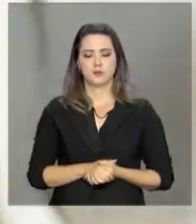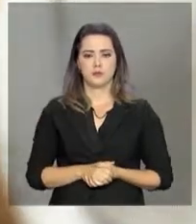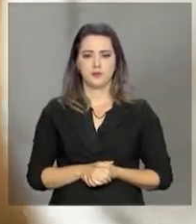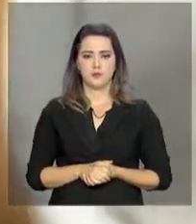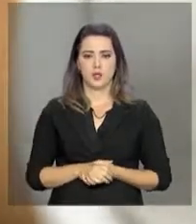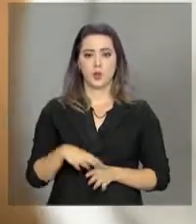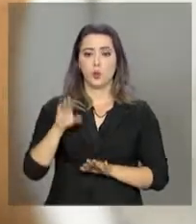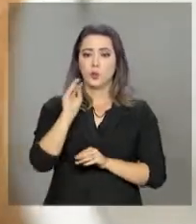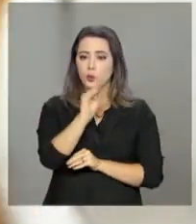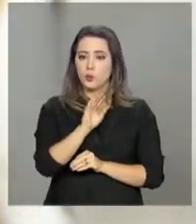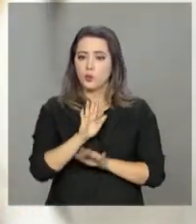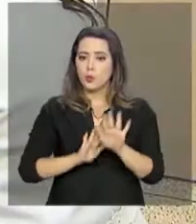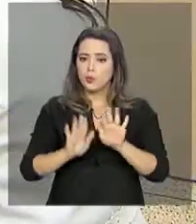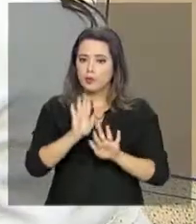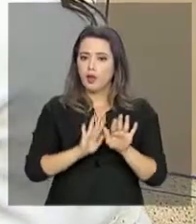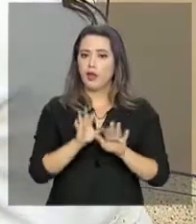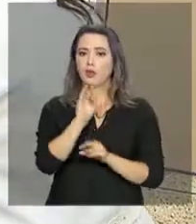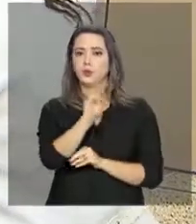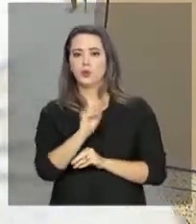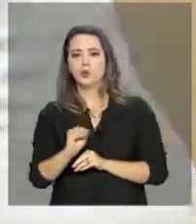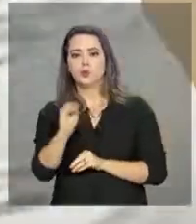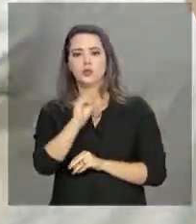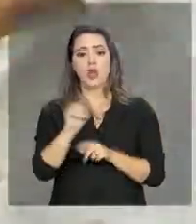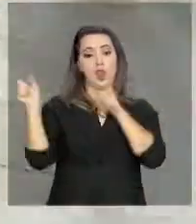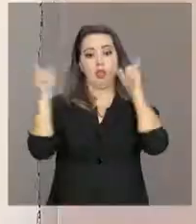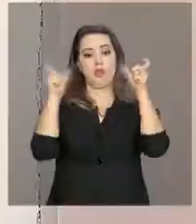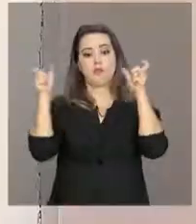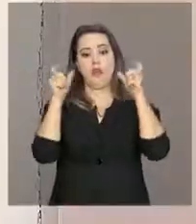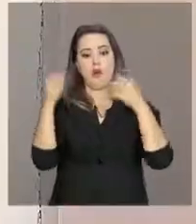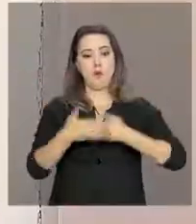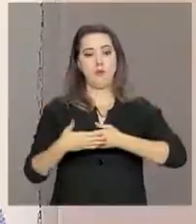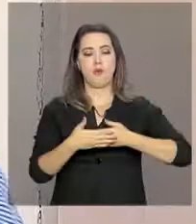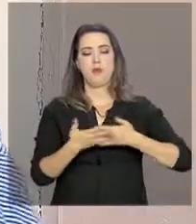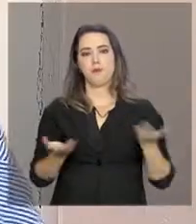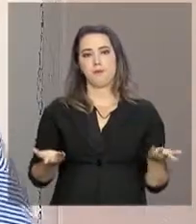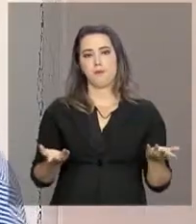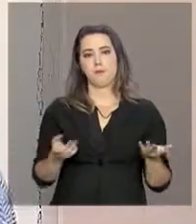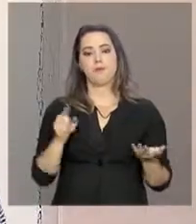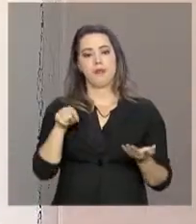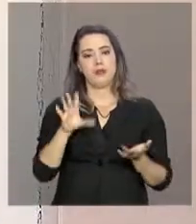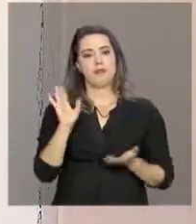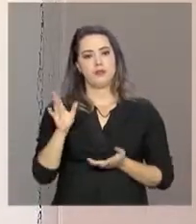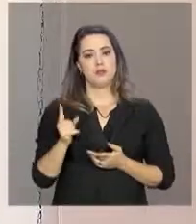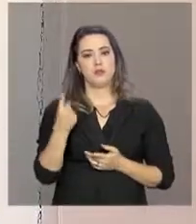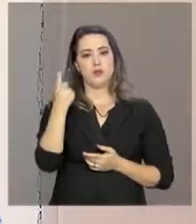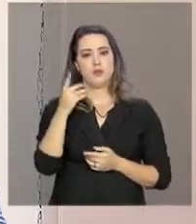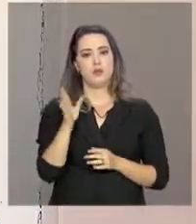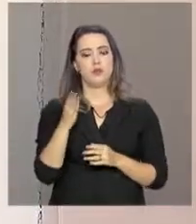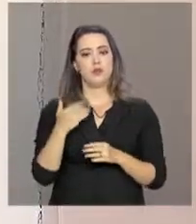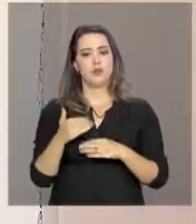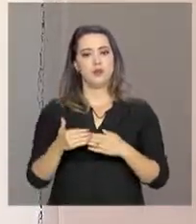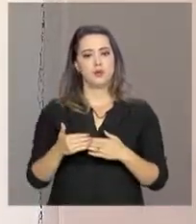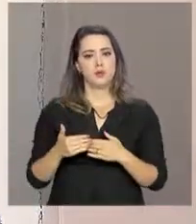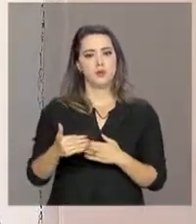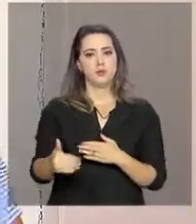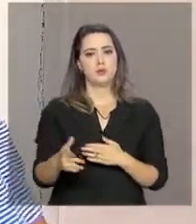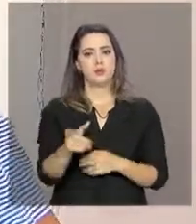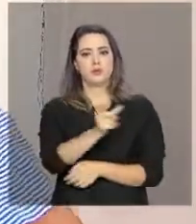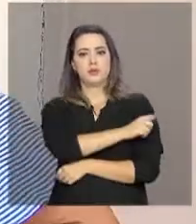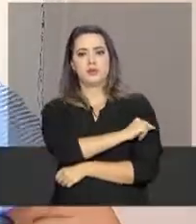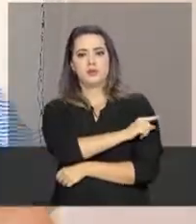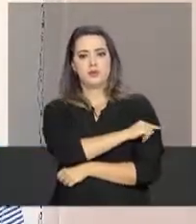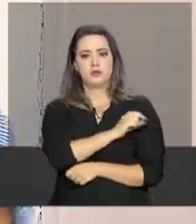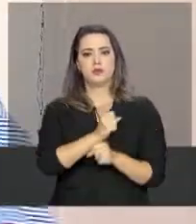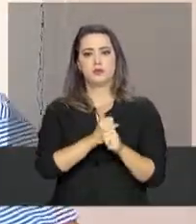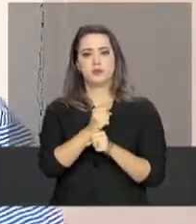Quando o cuidado é com eles, não falta atenção. A gente já está agora completando o primeiro ciclo, né, de vacinação dos